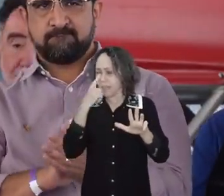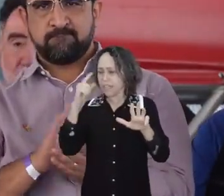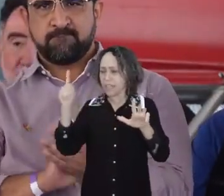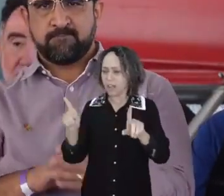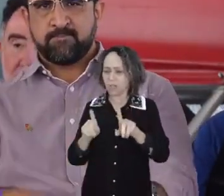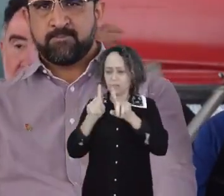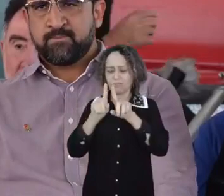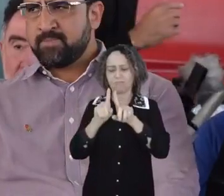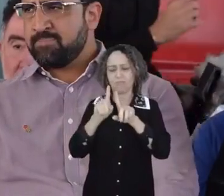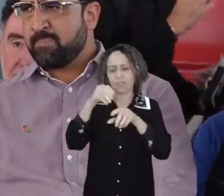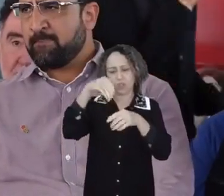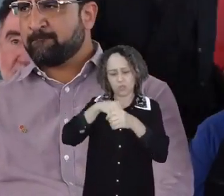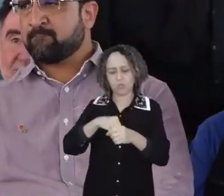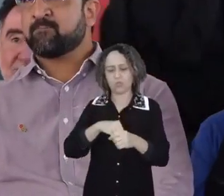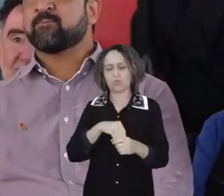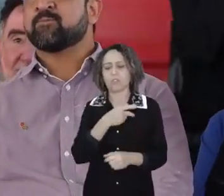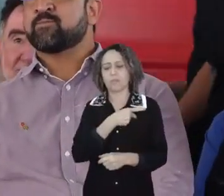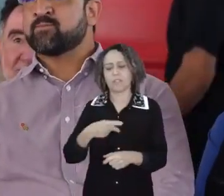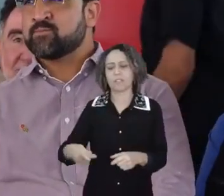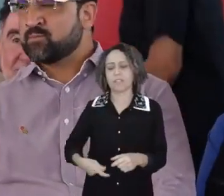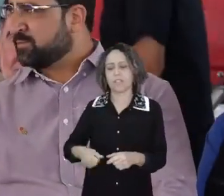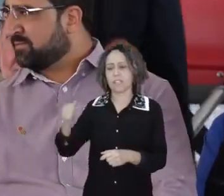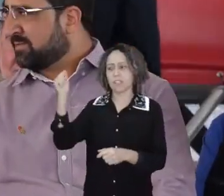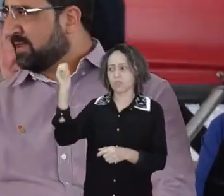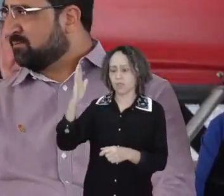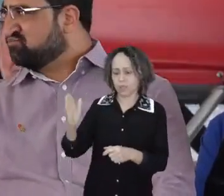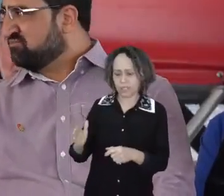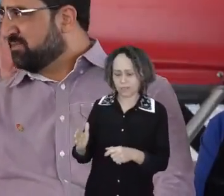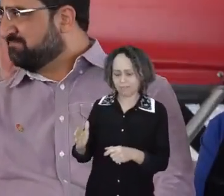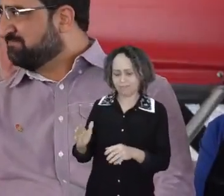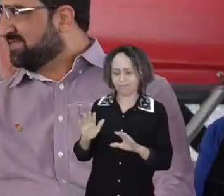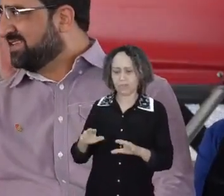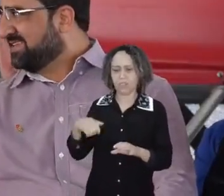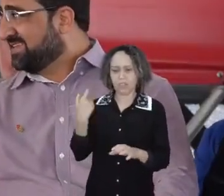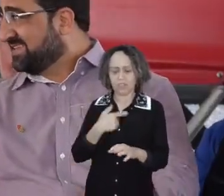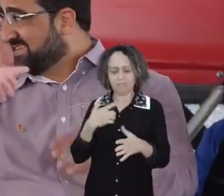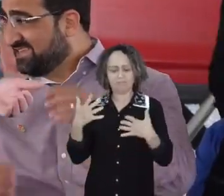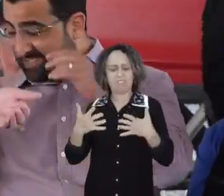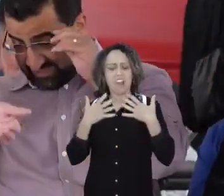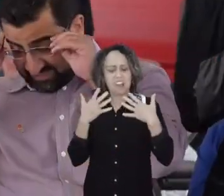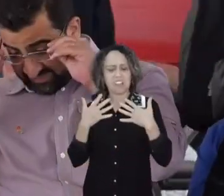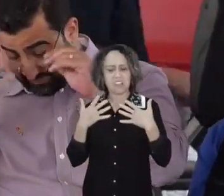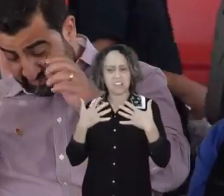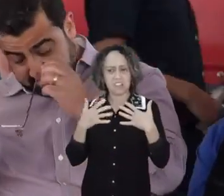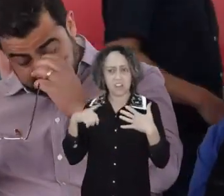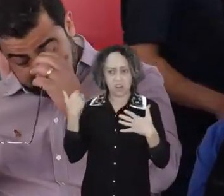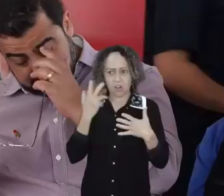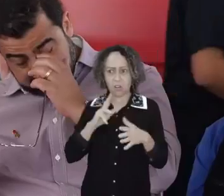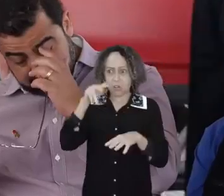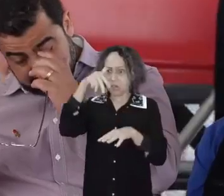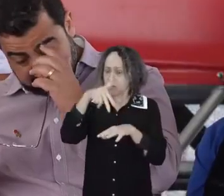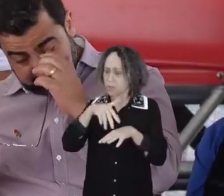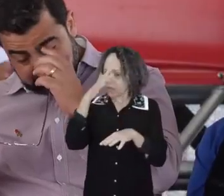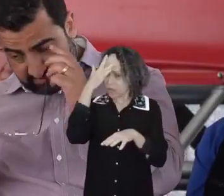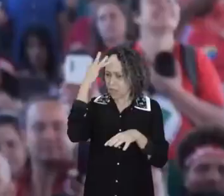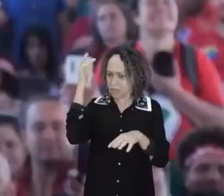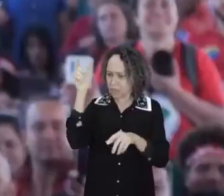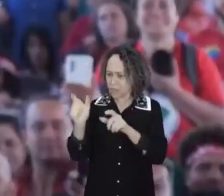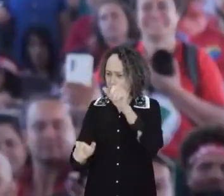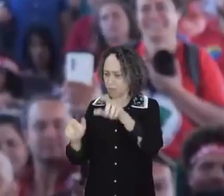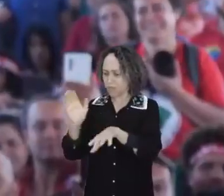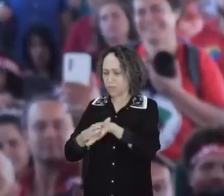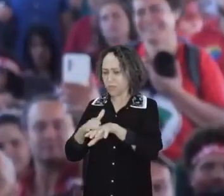da alegria que nós somos recebidos aqui em Minas, todos nós, com uma pesquisa belíssima que saiu